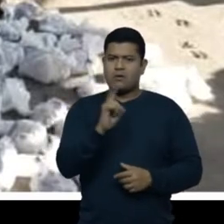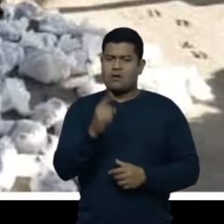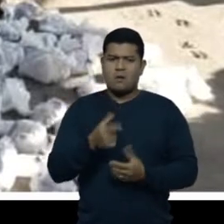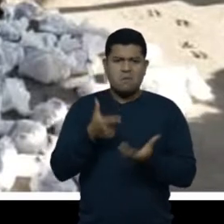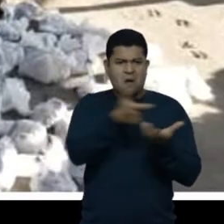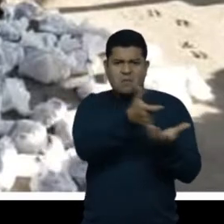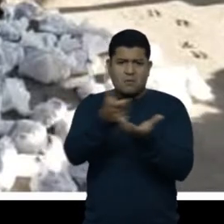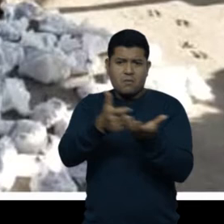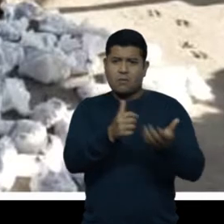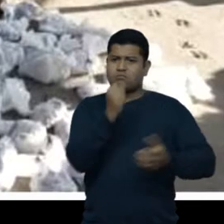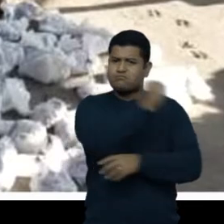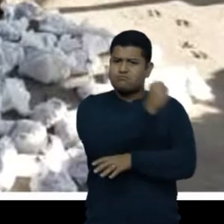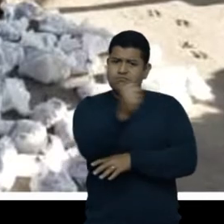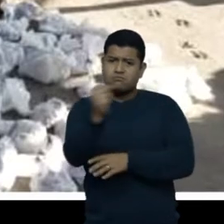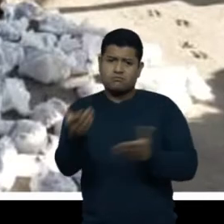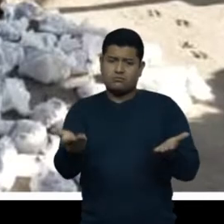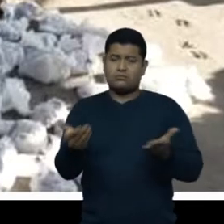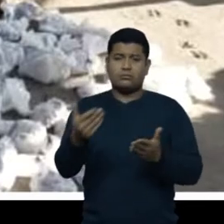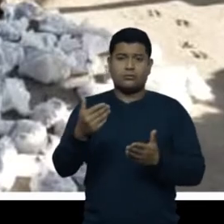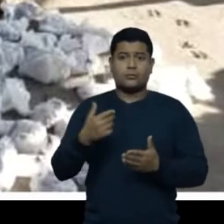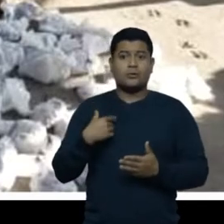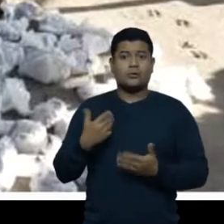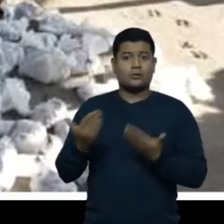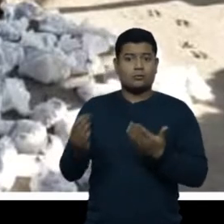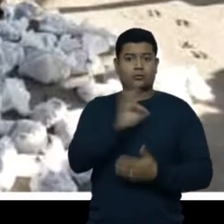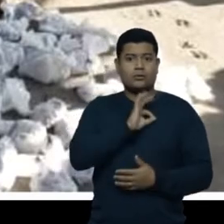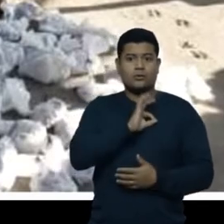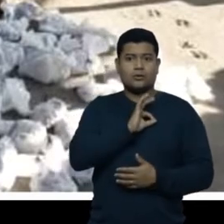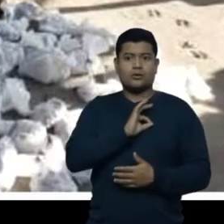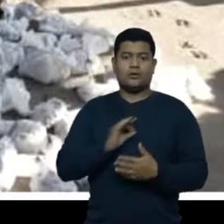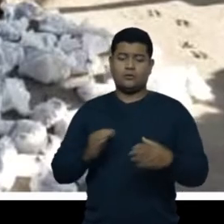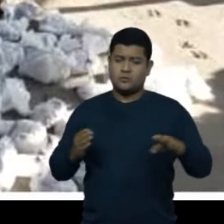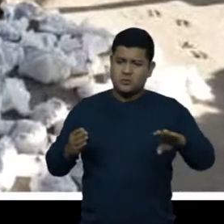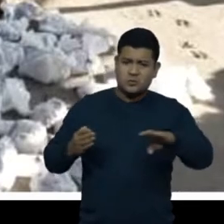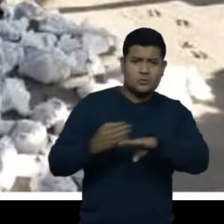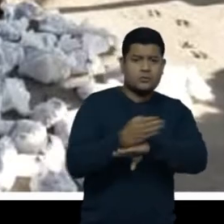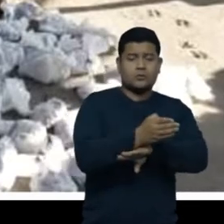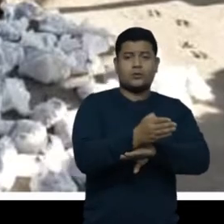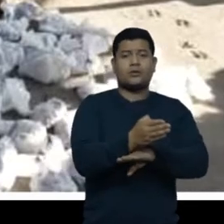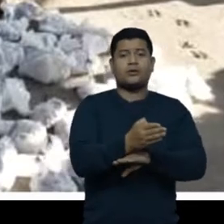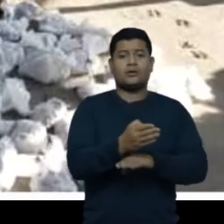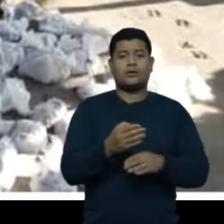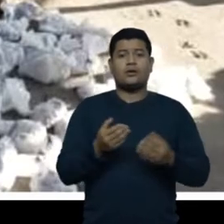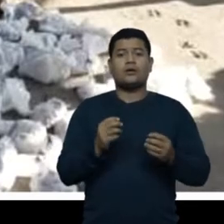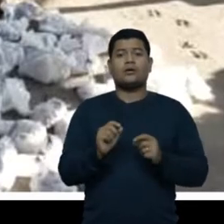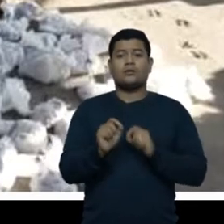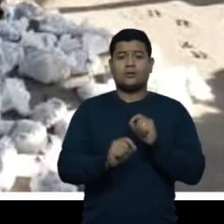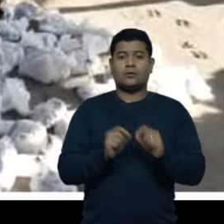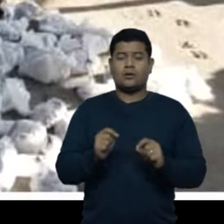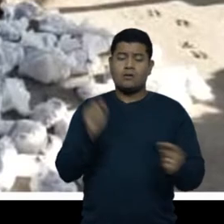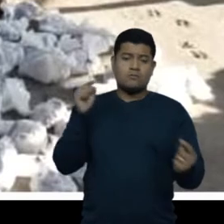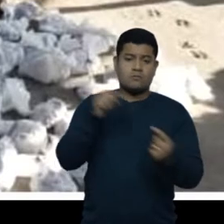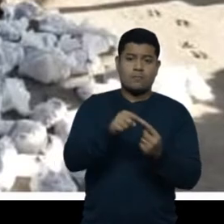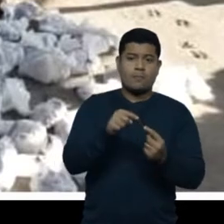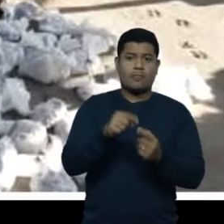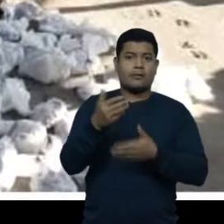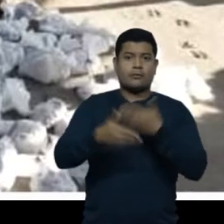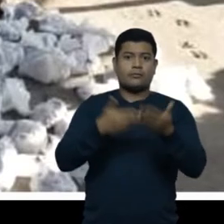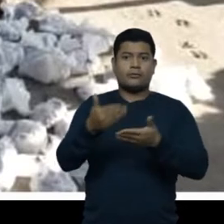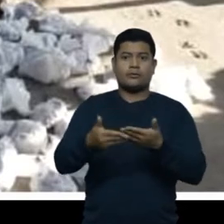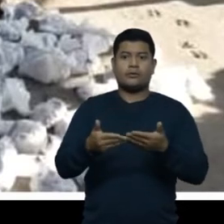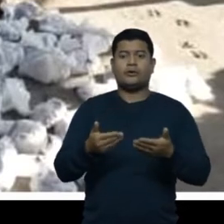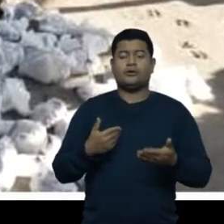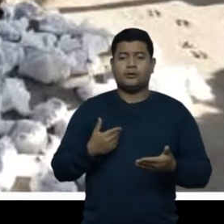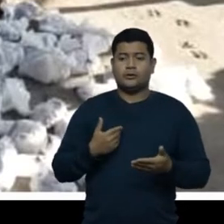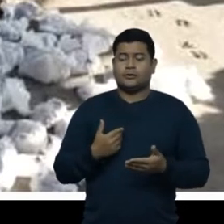para enfrentar marginais com esses armamentos. E aí a imprensa diz que a